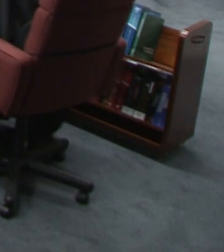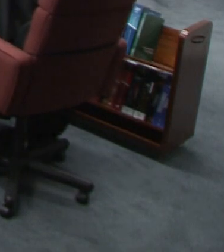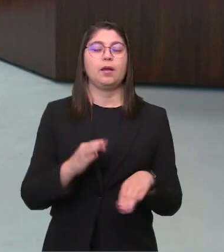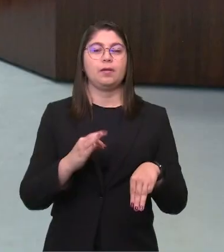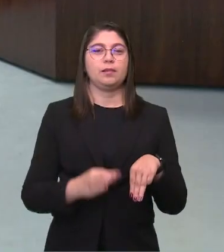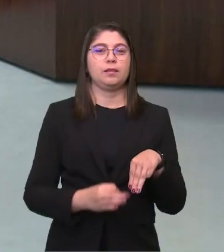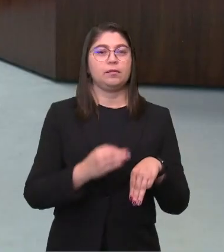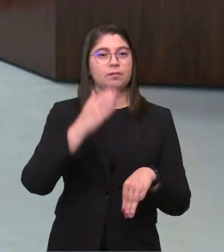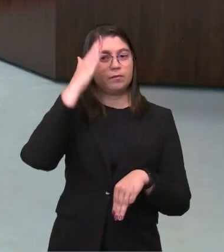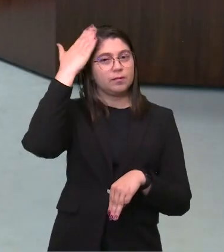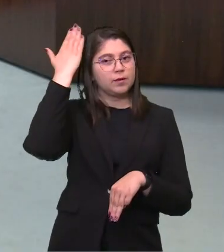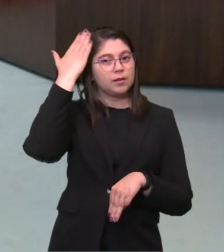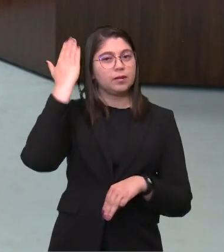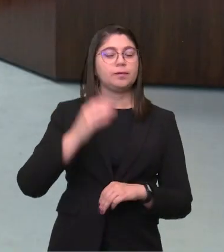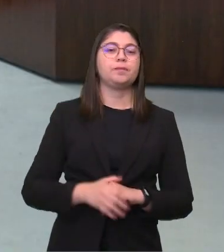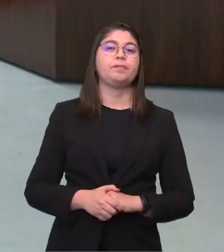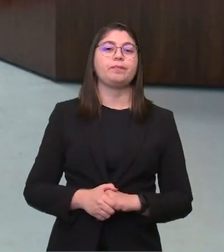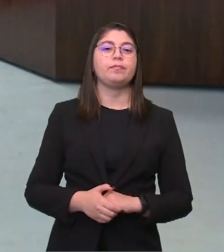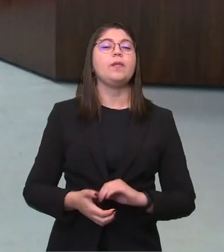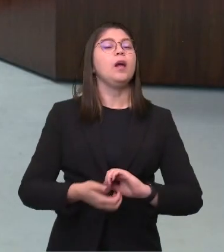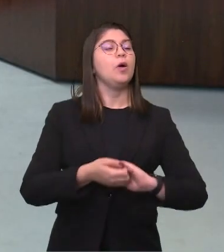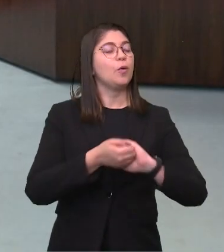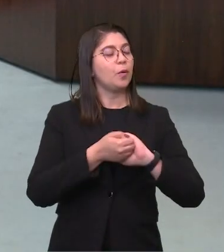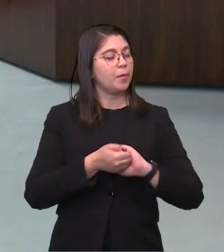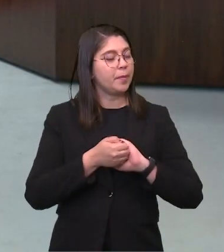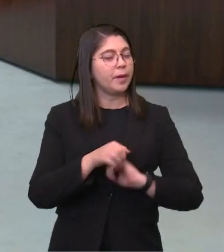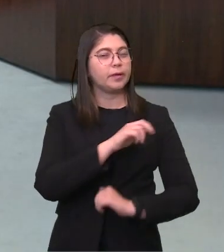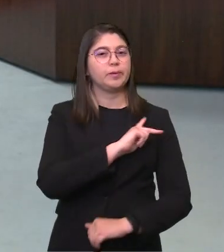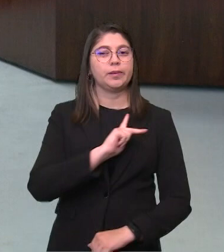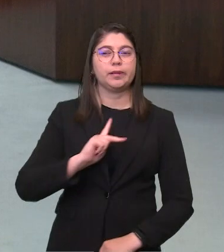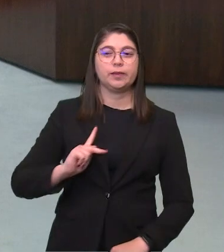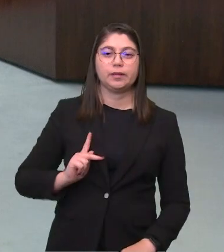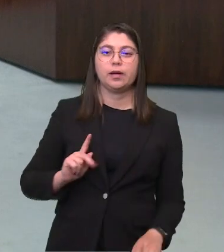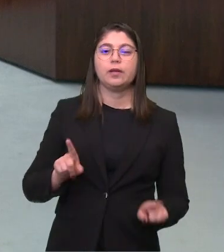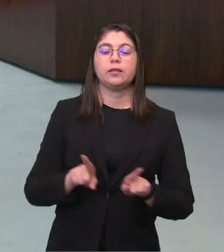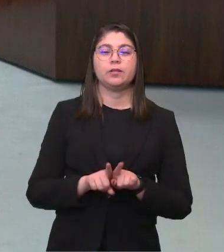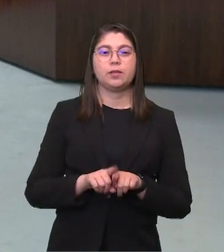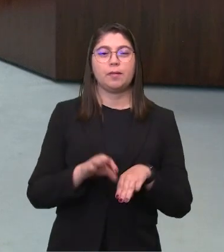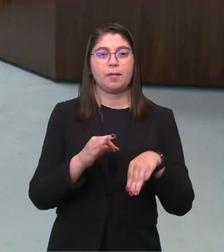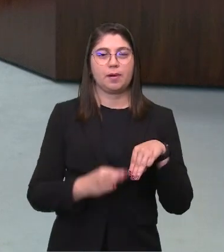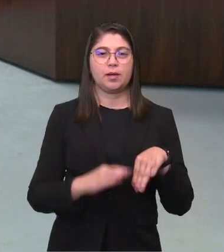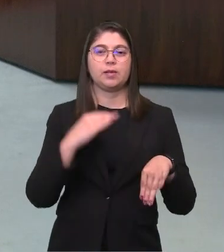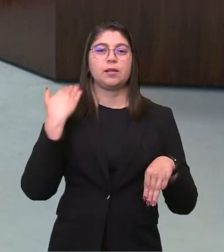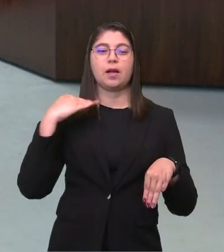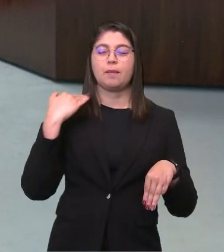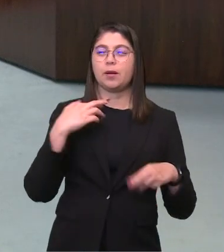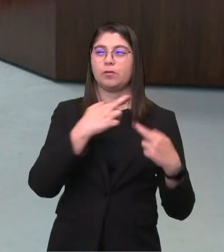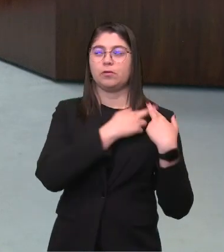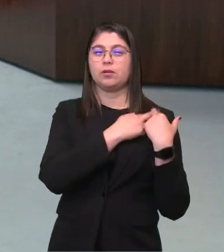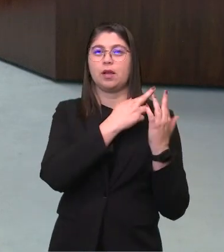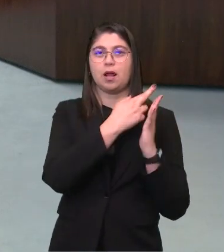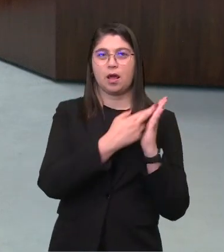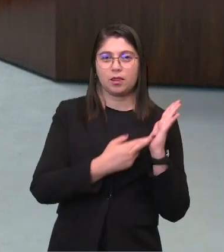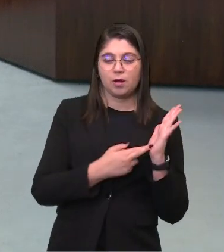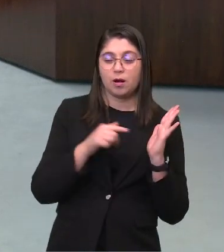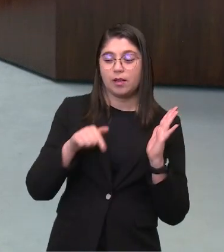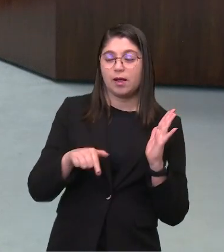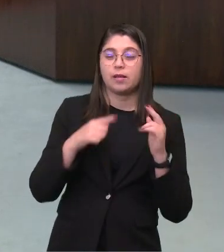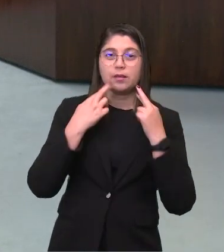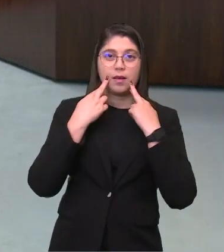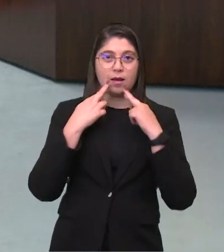da corte é possível que a parte alegue diz respeito à decisão consecutivamente use o instrumento de